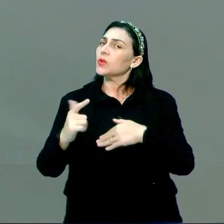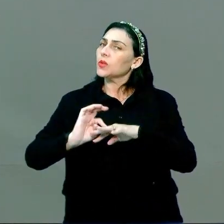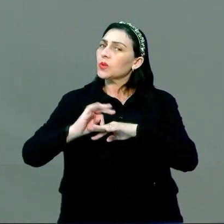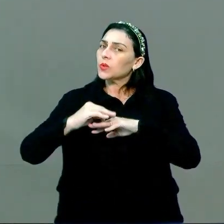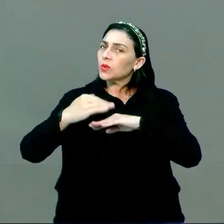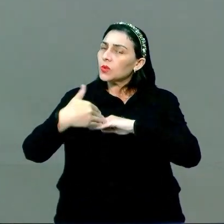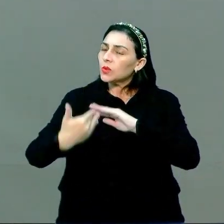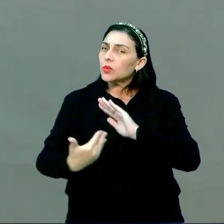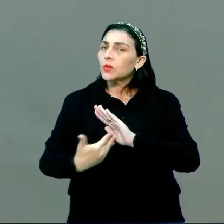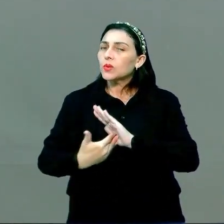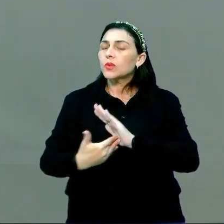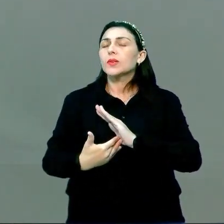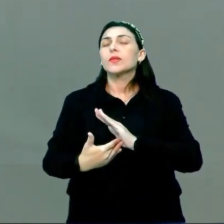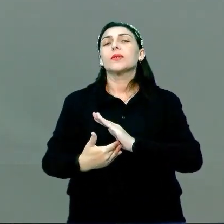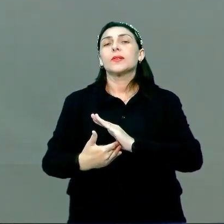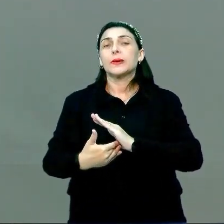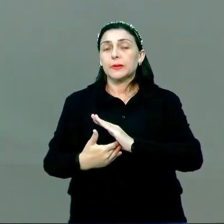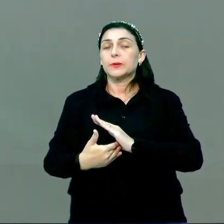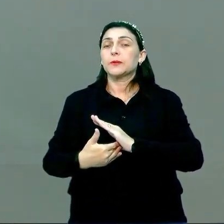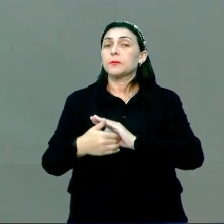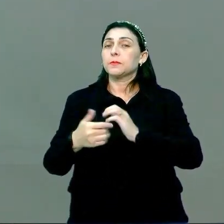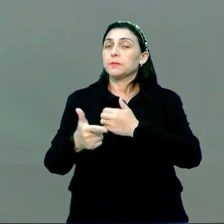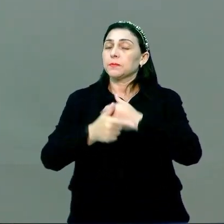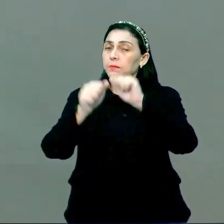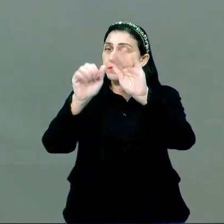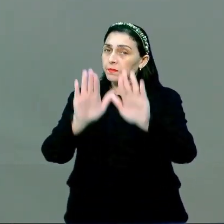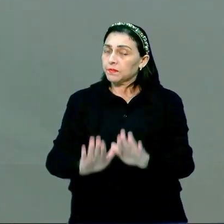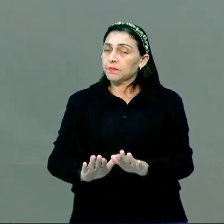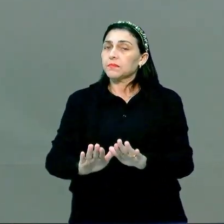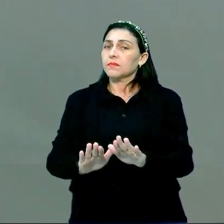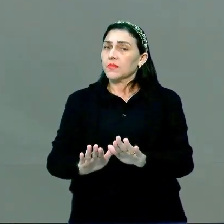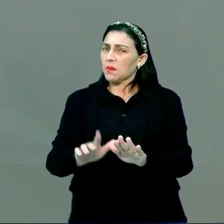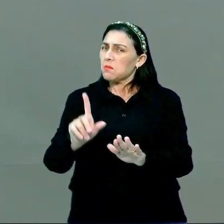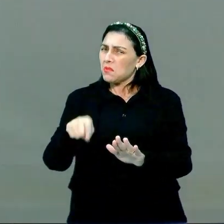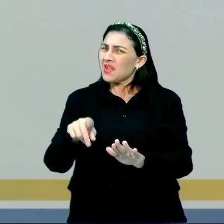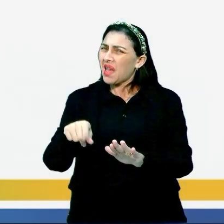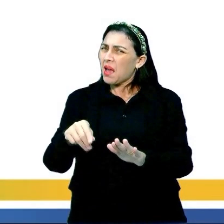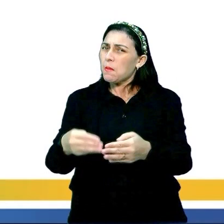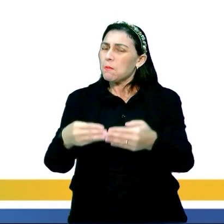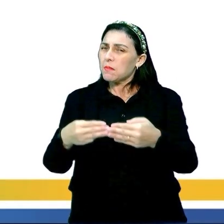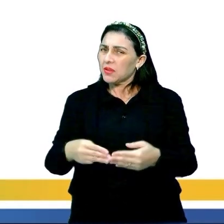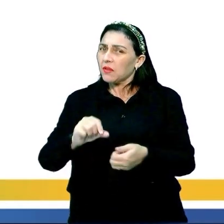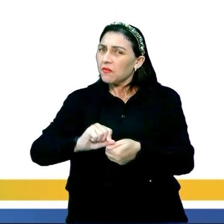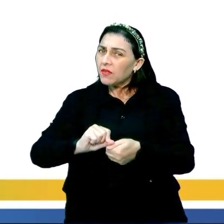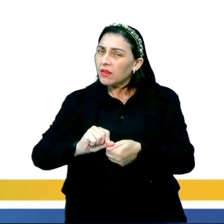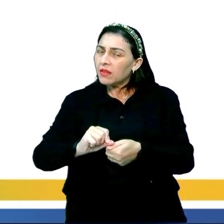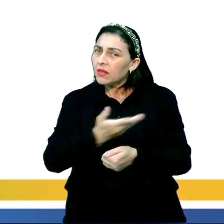cartaz é elaborado pelos órgãos do Ministério da Saúde, é por isso que ele é um cartaz? Também não, né?